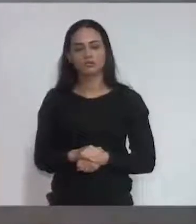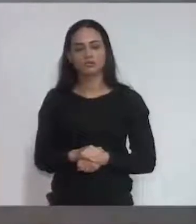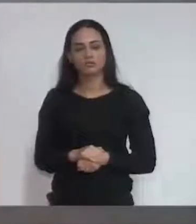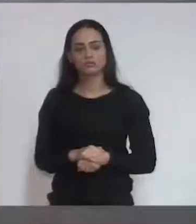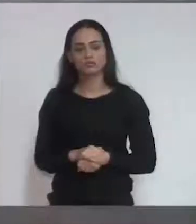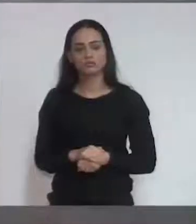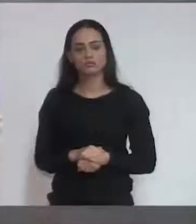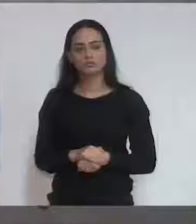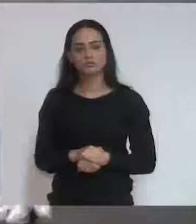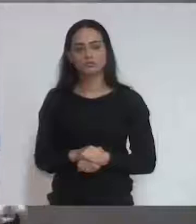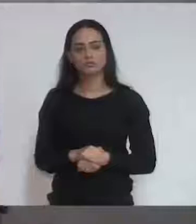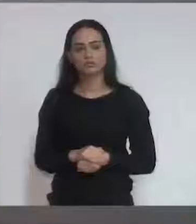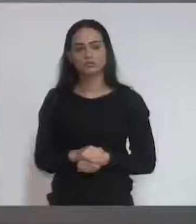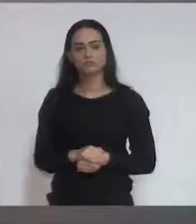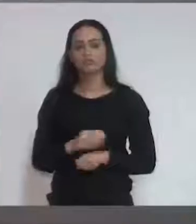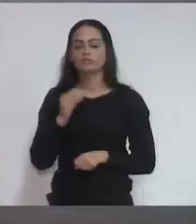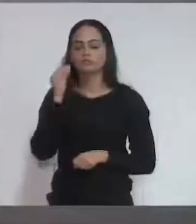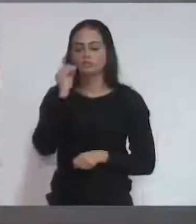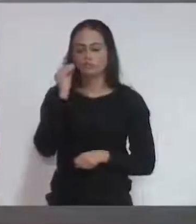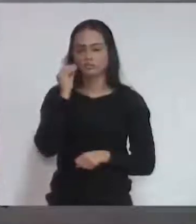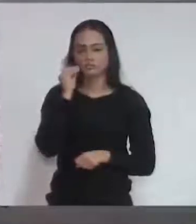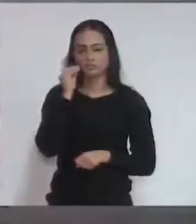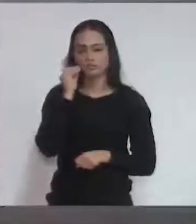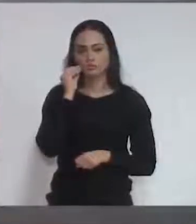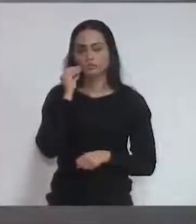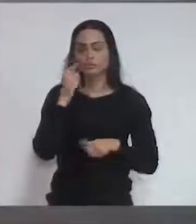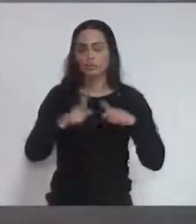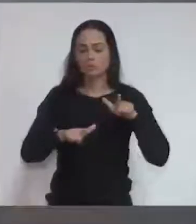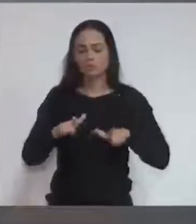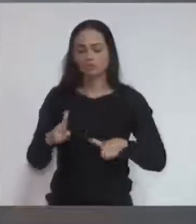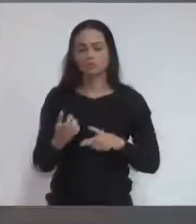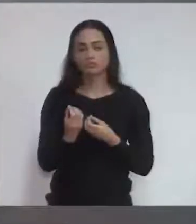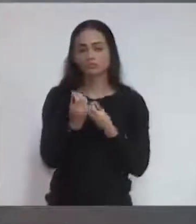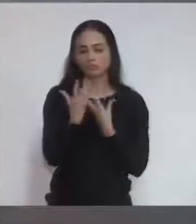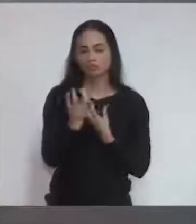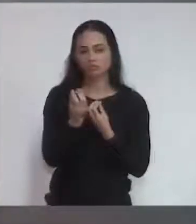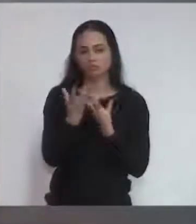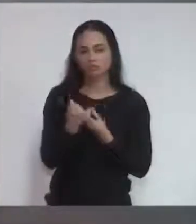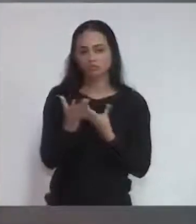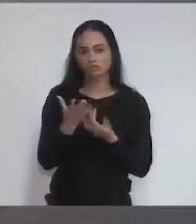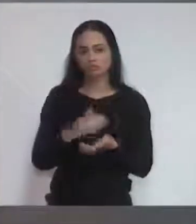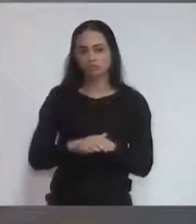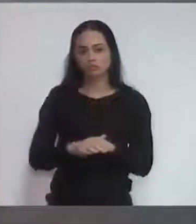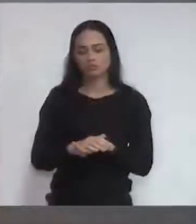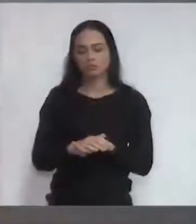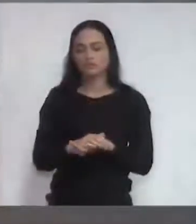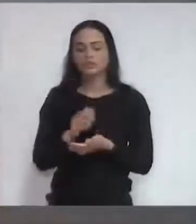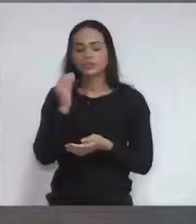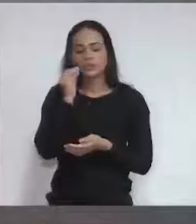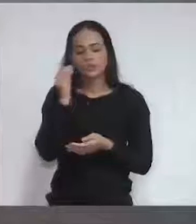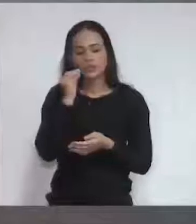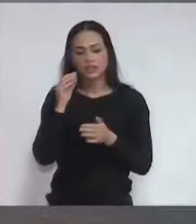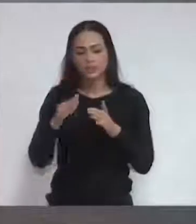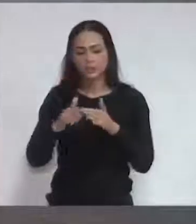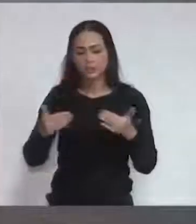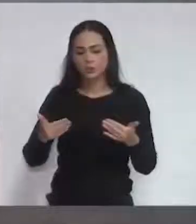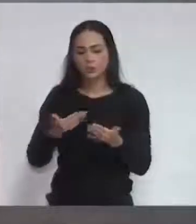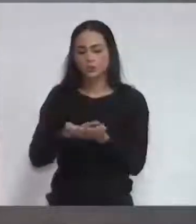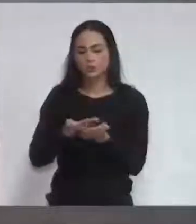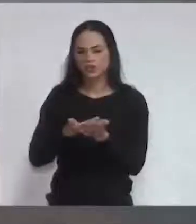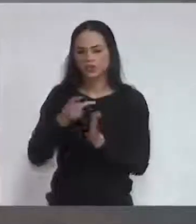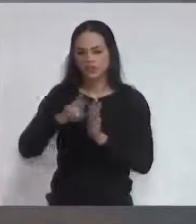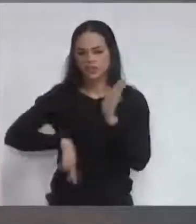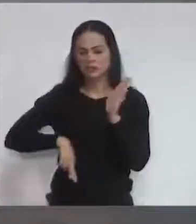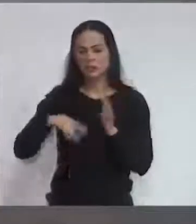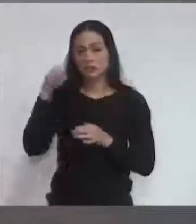Procurarei também buscar o máximo de informação sem a necessidade de ter requerimento, né? Na medida do possível a gente faz isso, mas